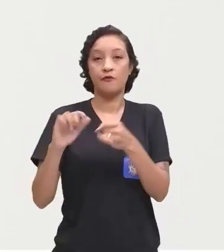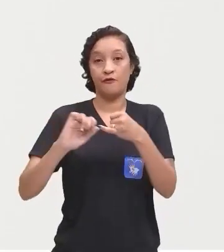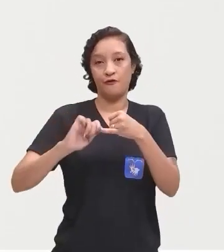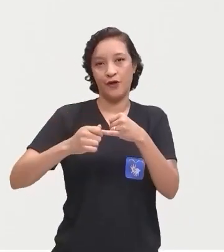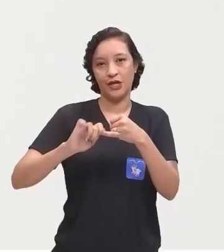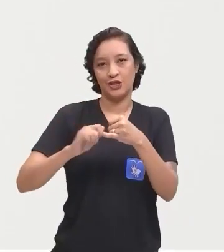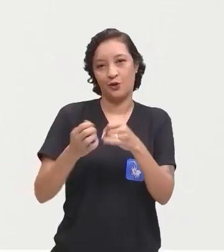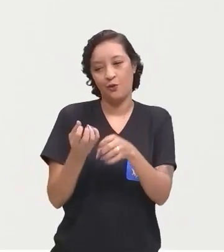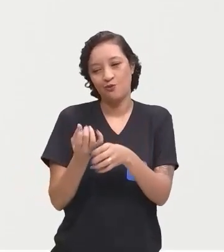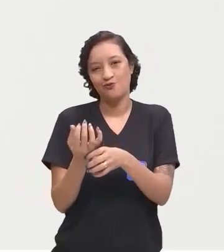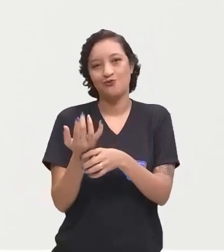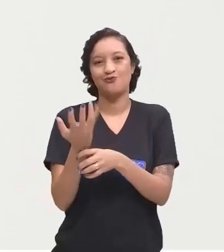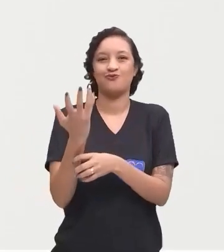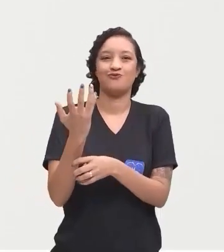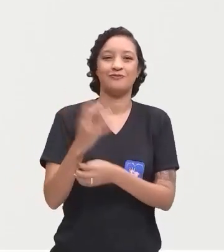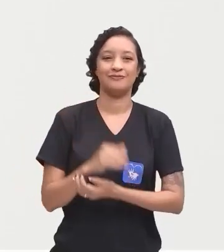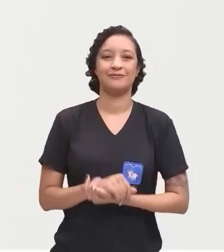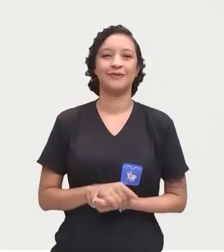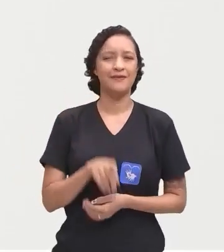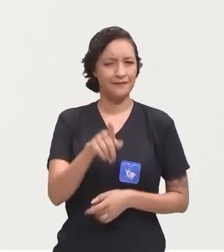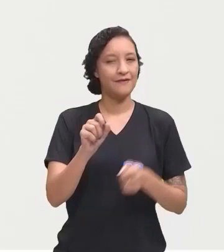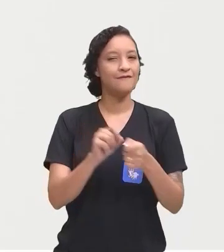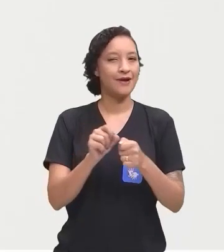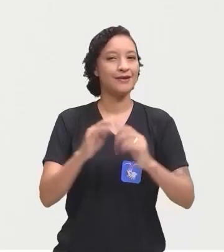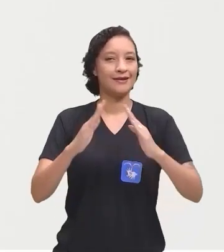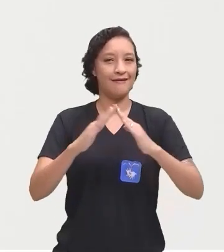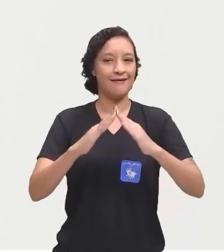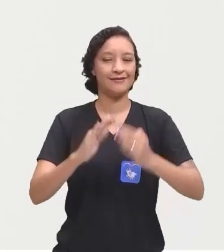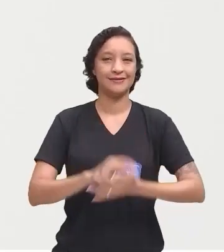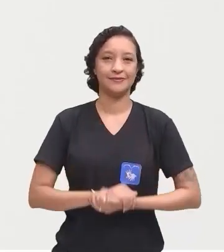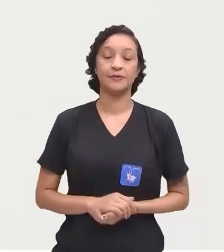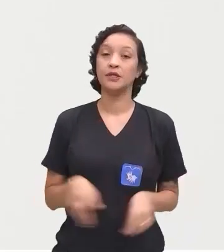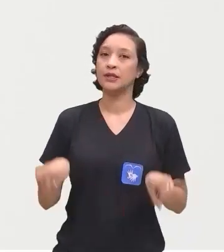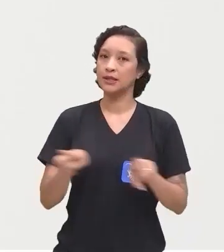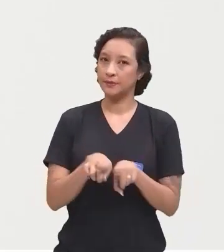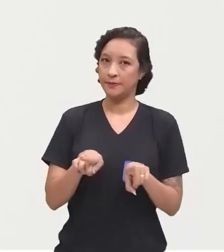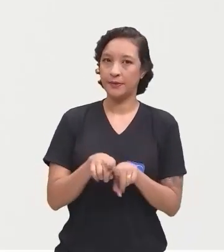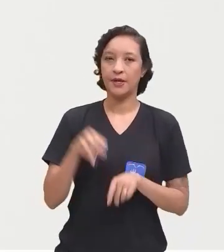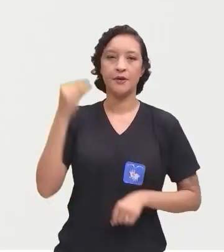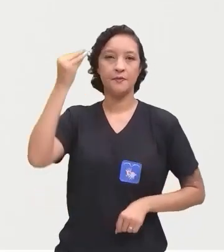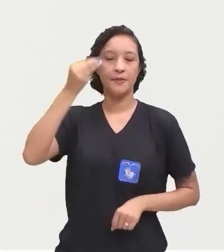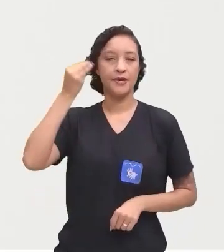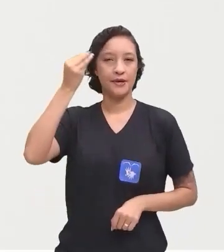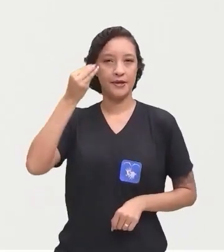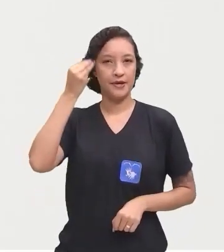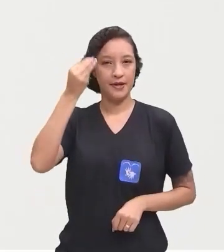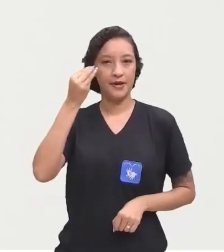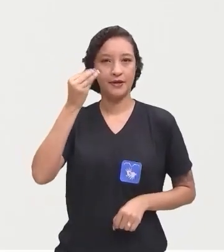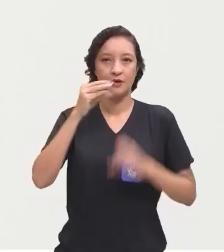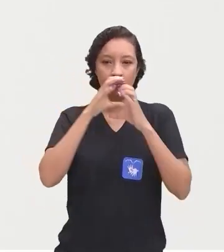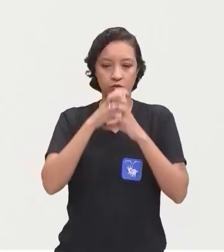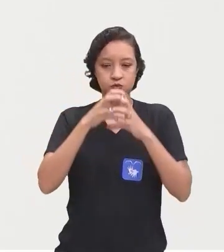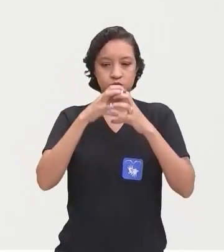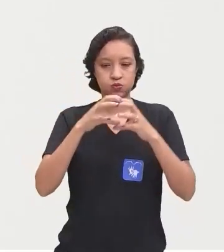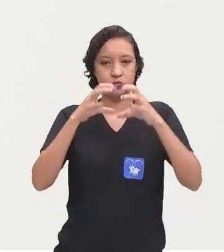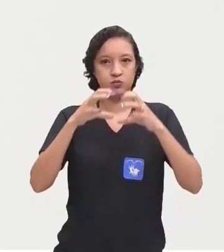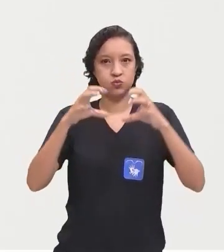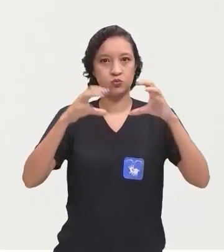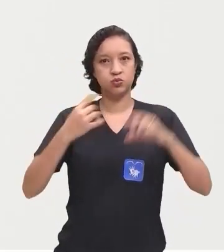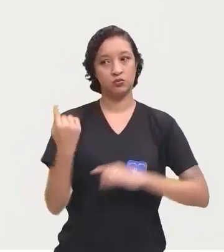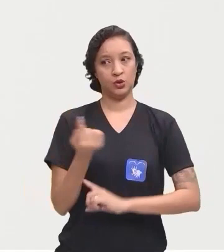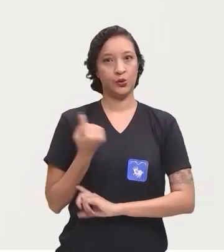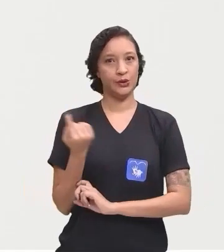começar a nascer. Faça na sua casa. E nós fizemos também a experiência, o experimento do balão que